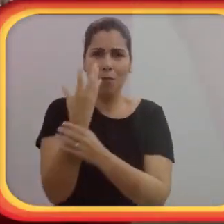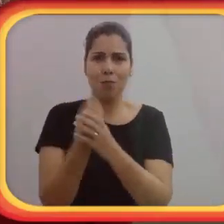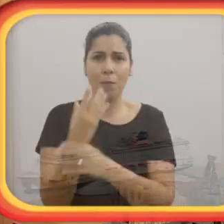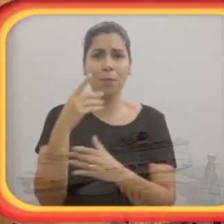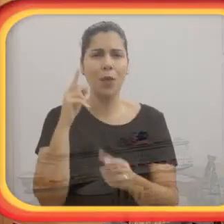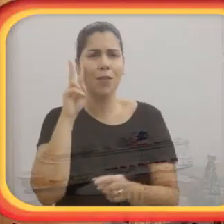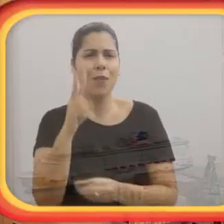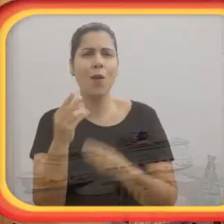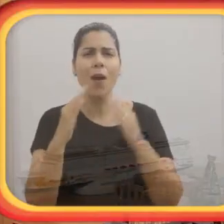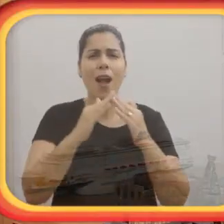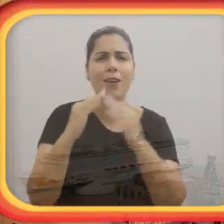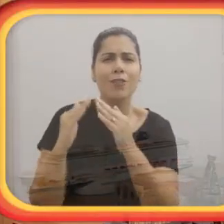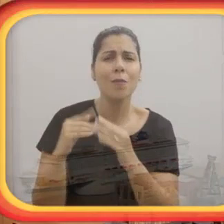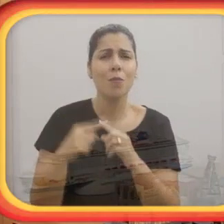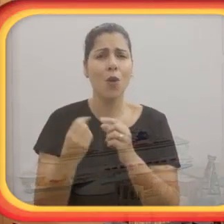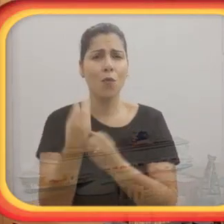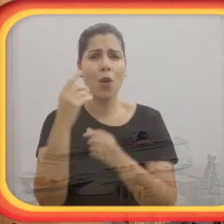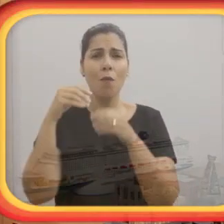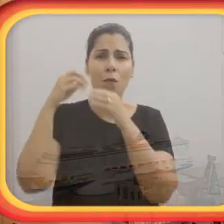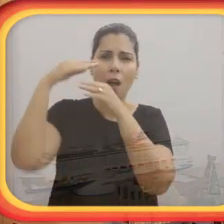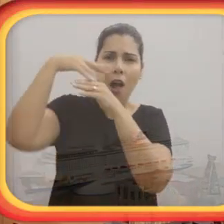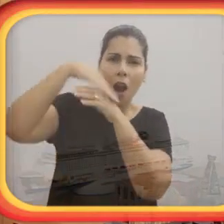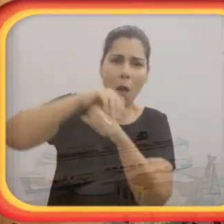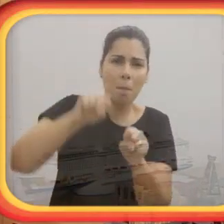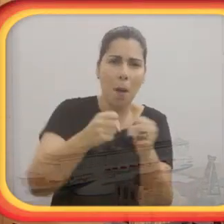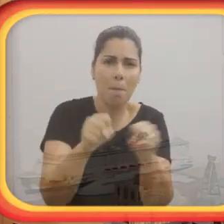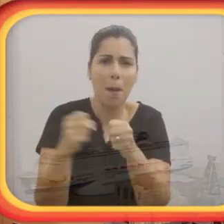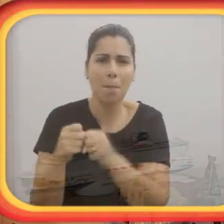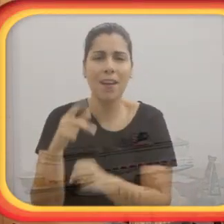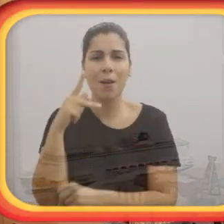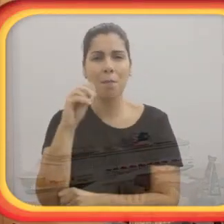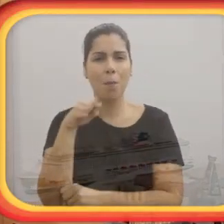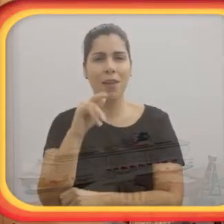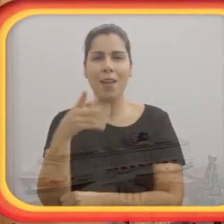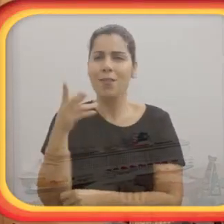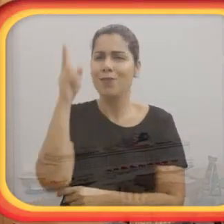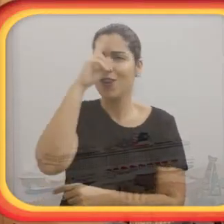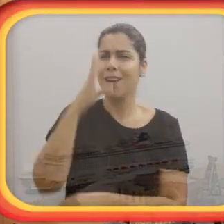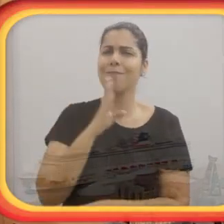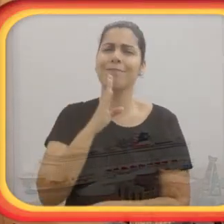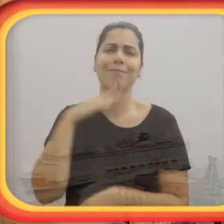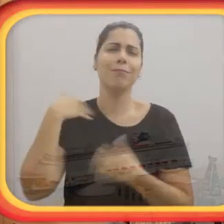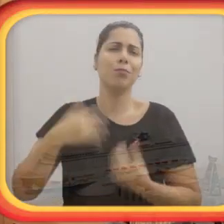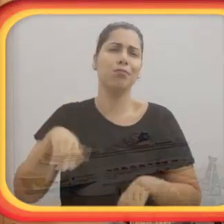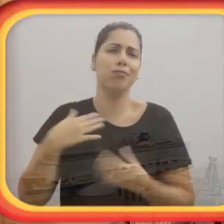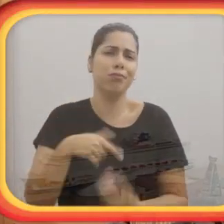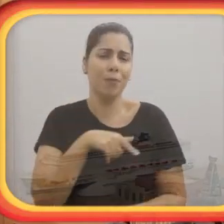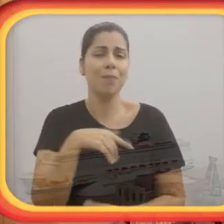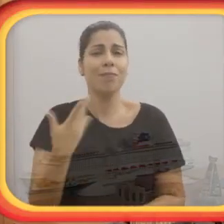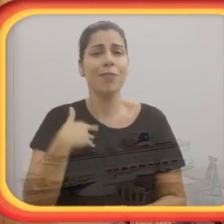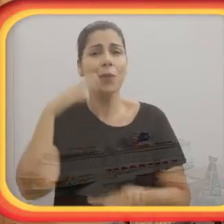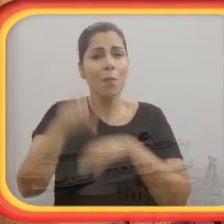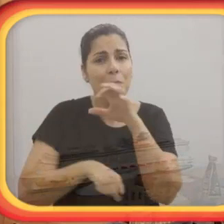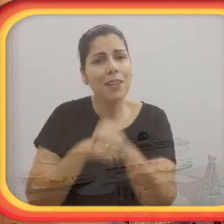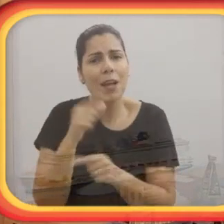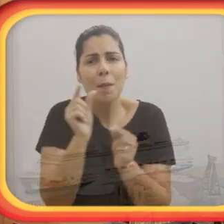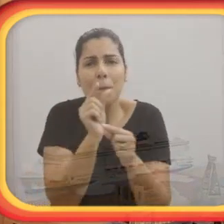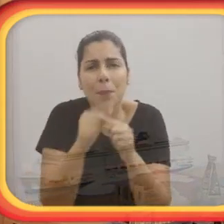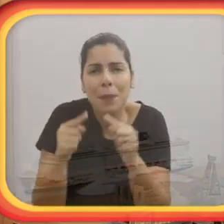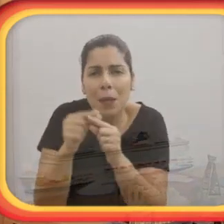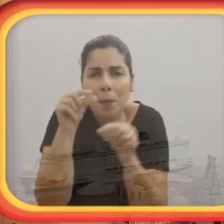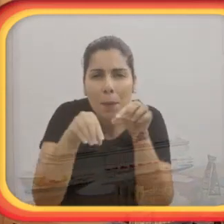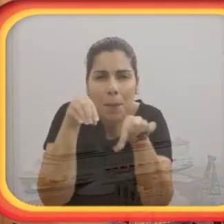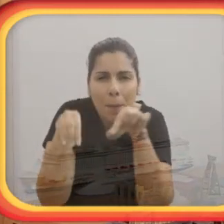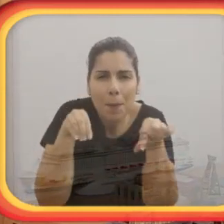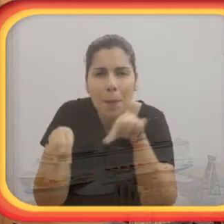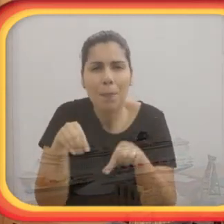né? Na cratera do vulcão, poder ver as casinhas, né? Que o vulcão Vesúvio foi o vulcão que destruiu Pompeia, então é